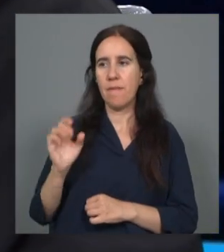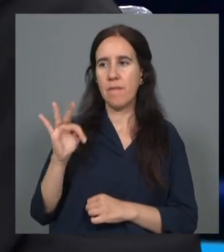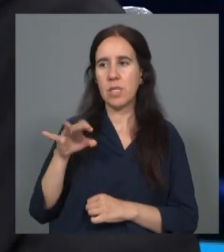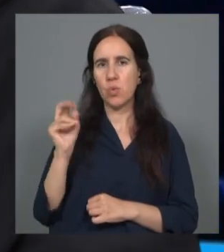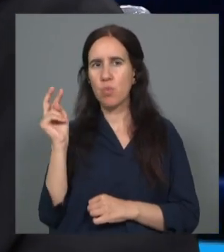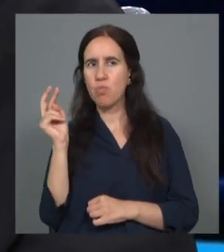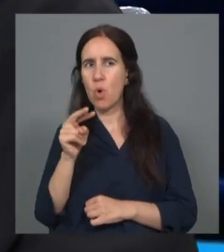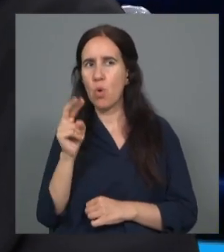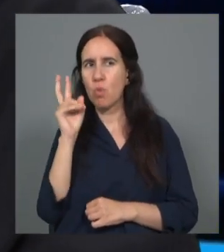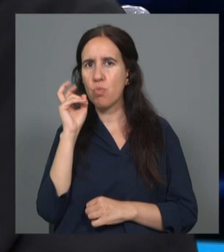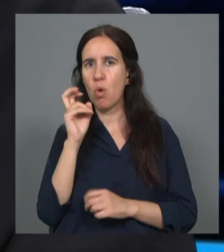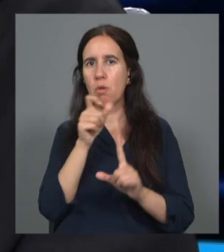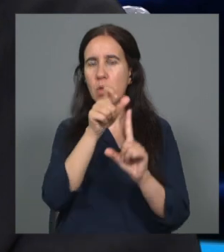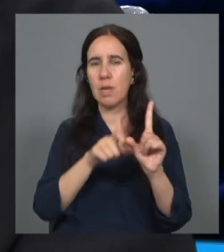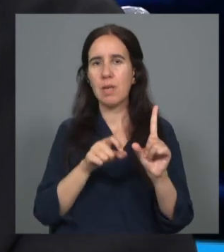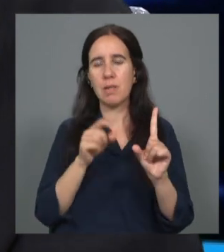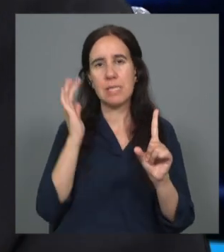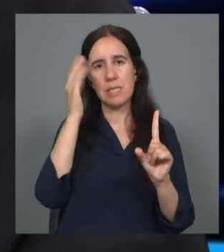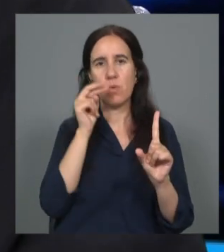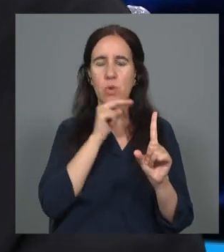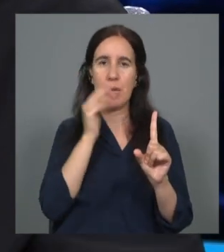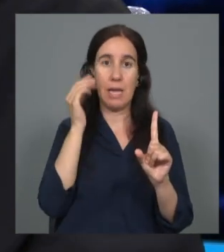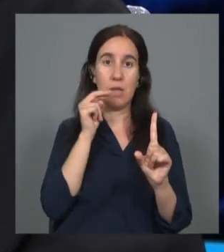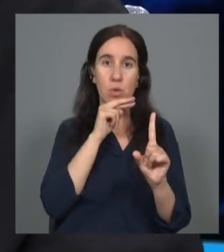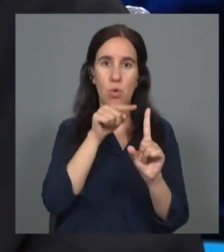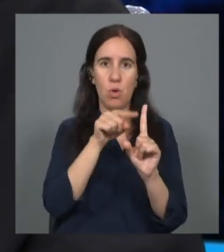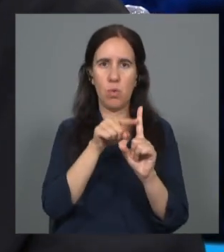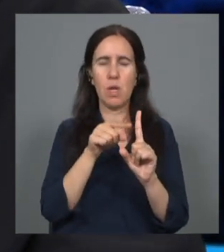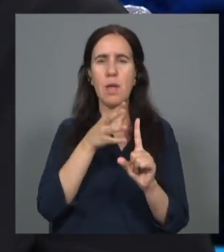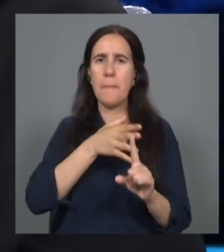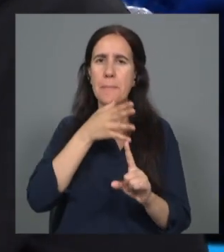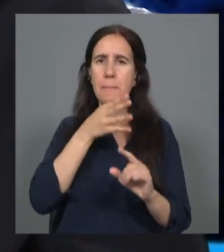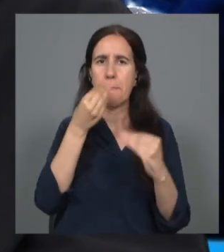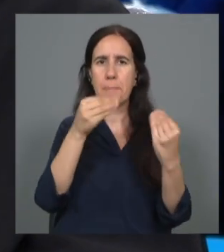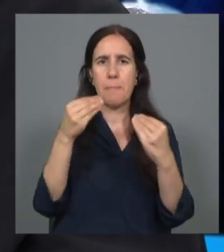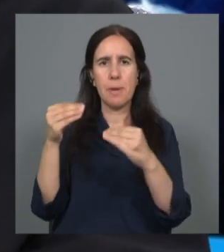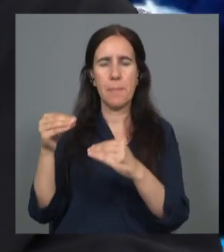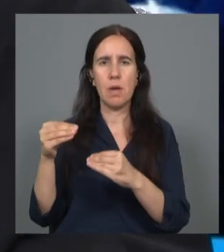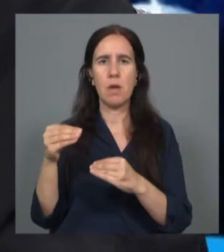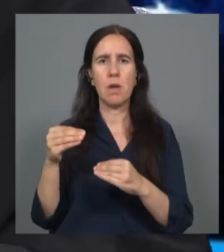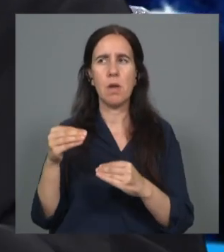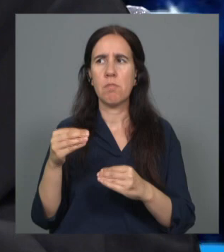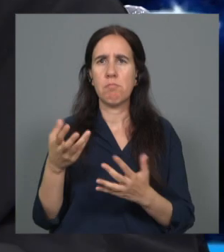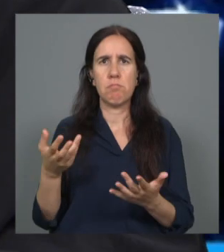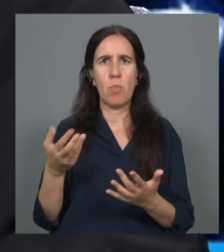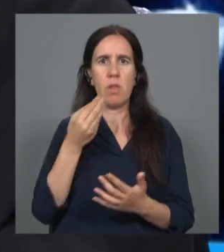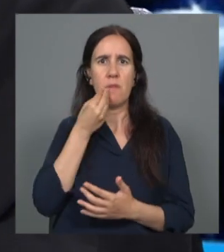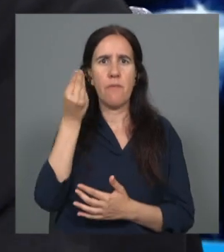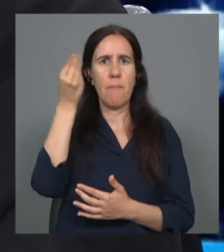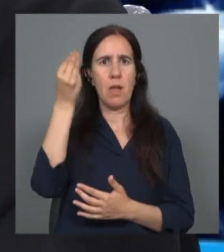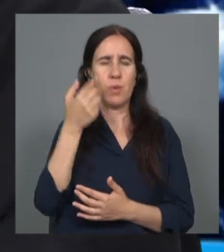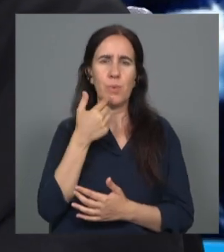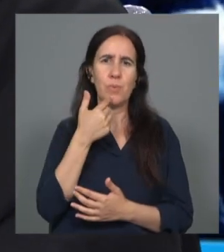que António era um pregador, não é, muito afamado,